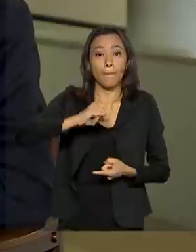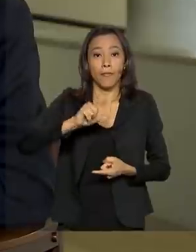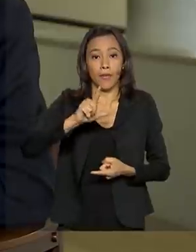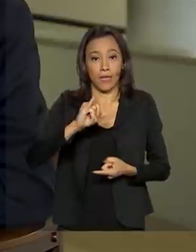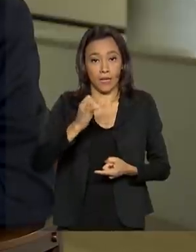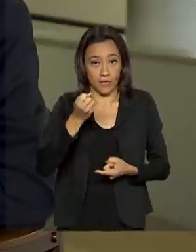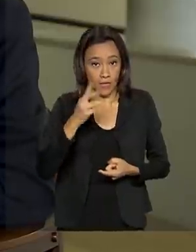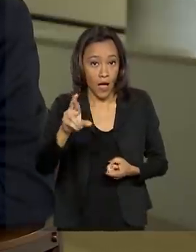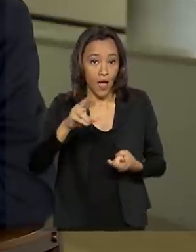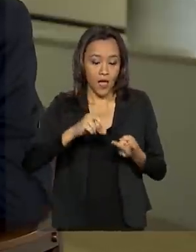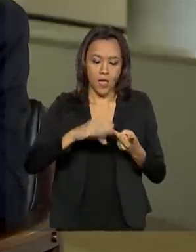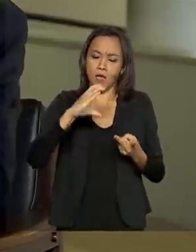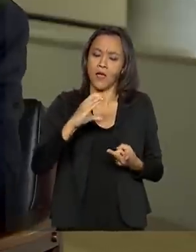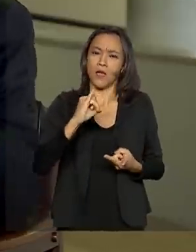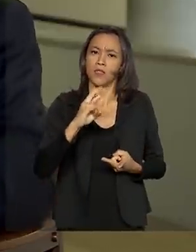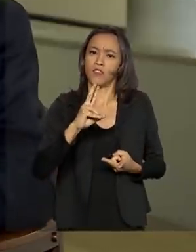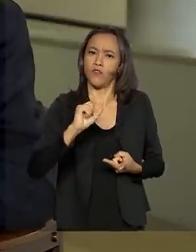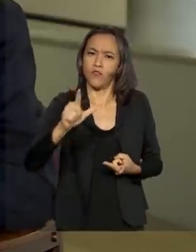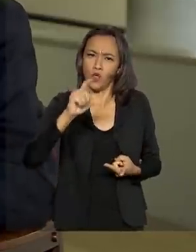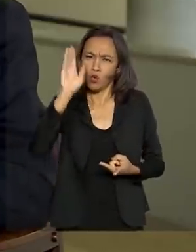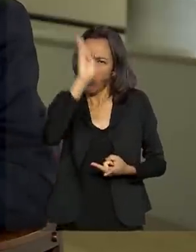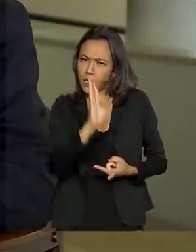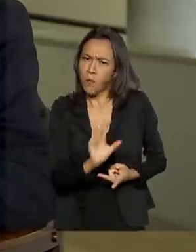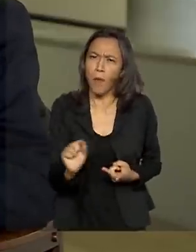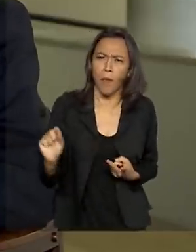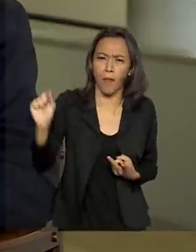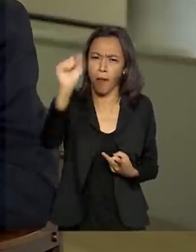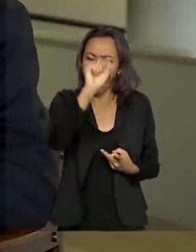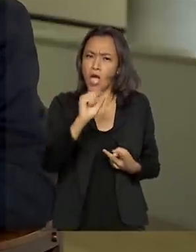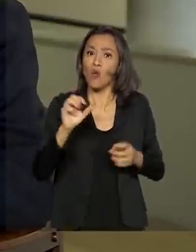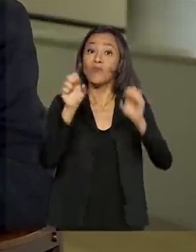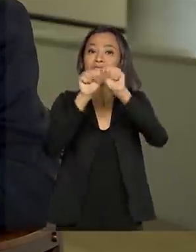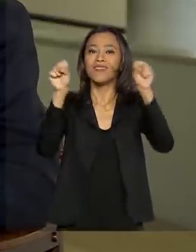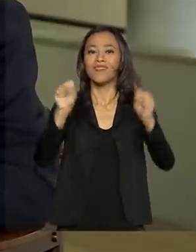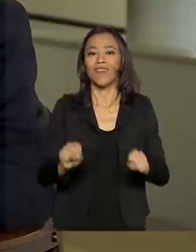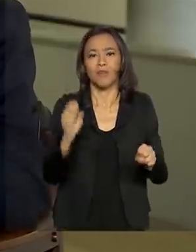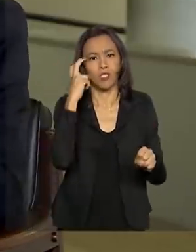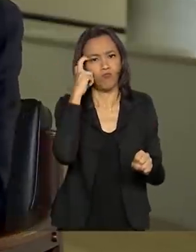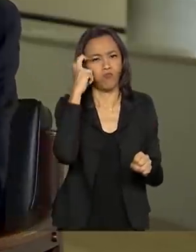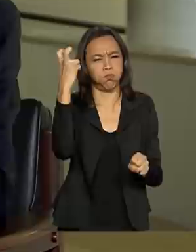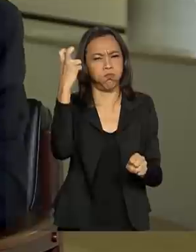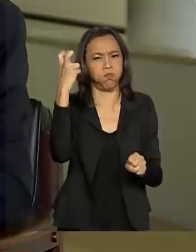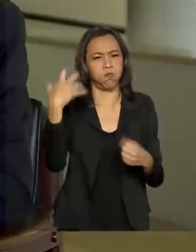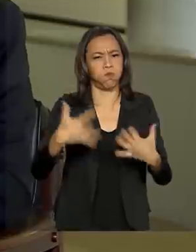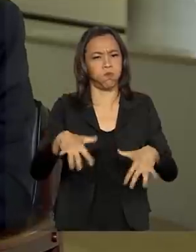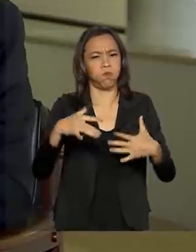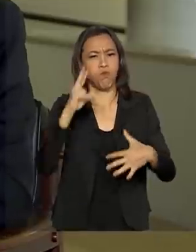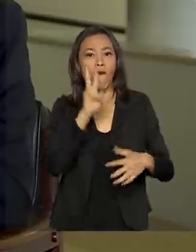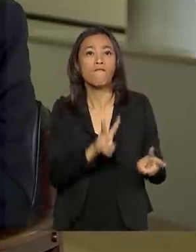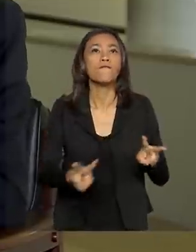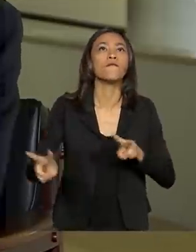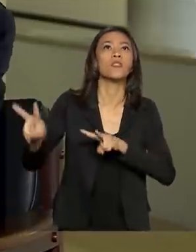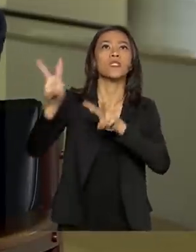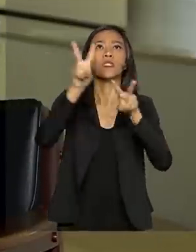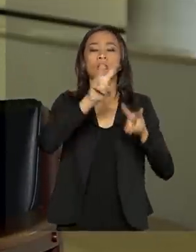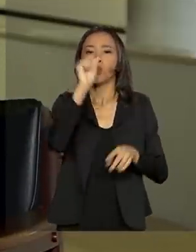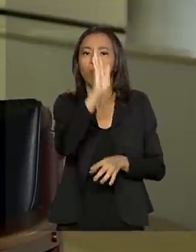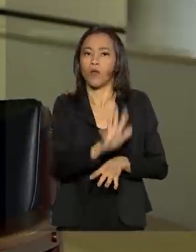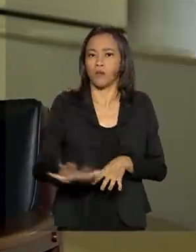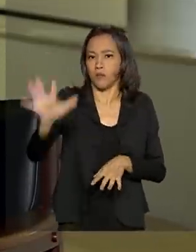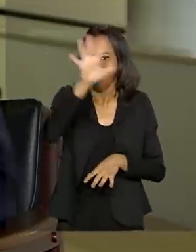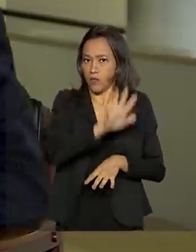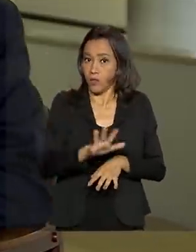Brasil. Então, esse sistema de inteligência, ele tem condições de dar uma visão do país inteiro. E no caso